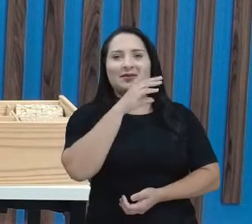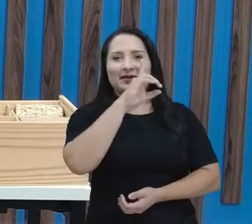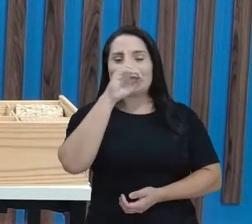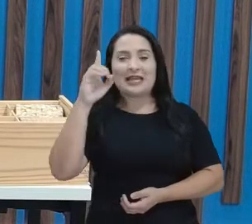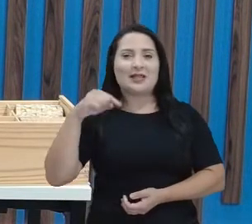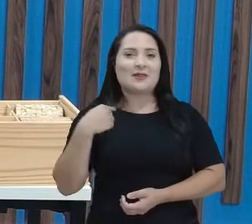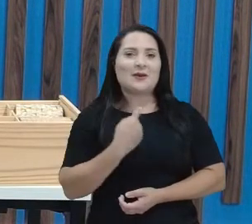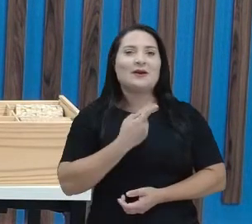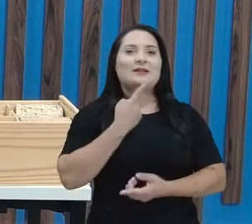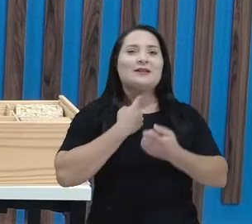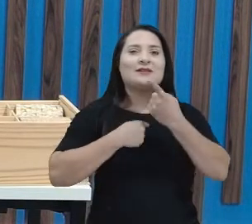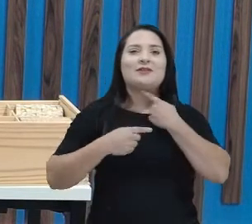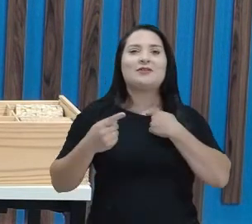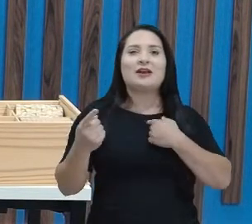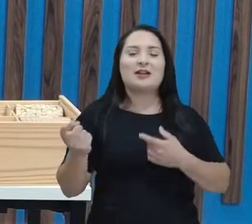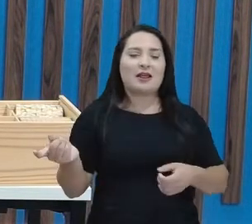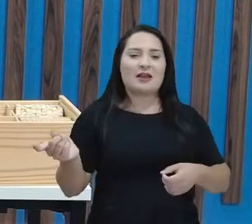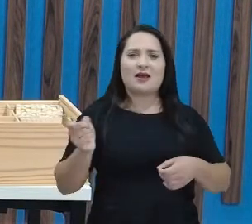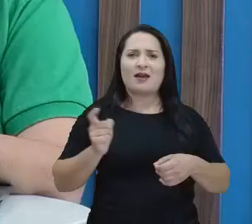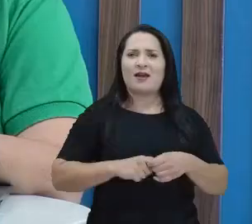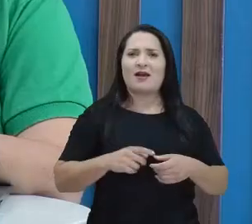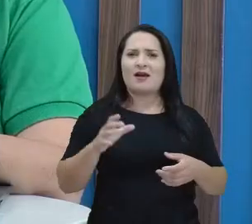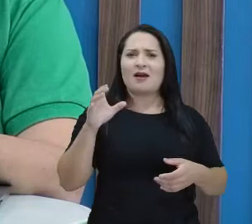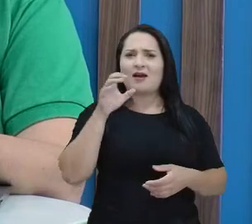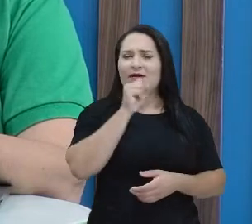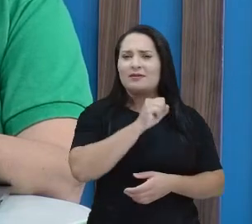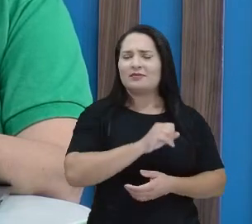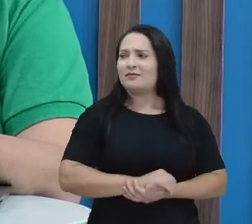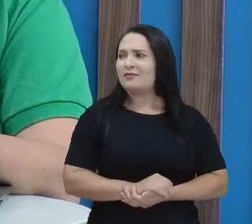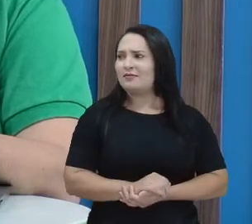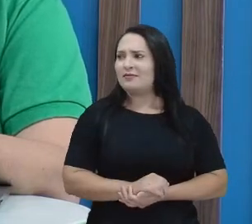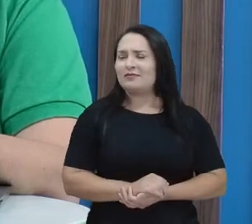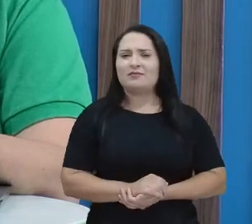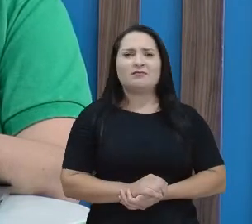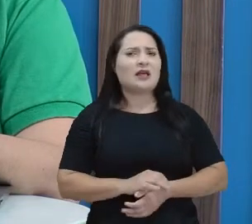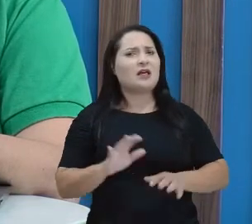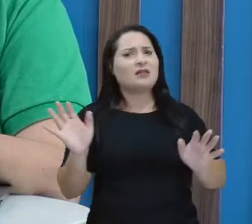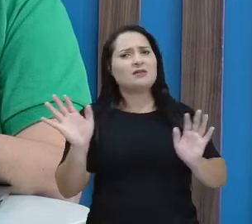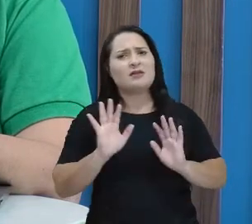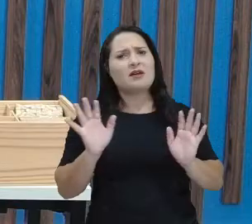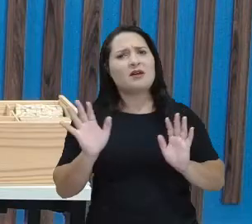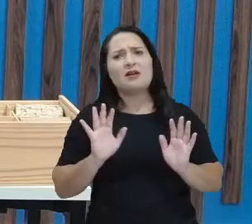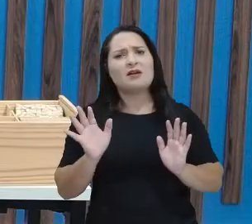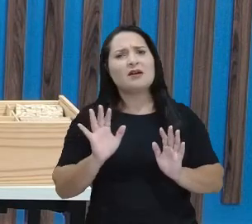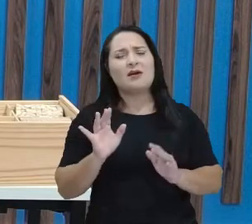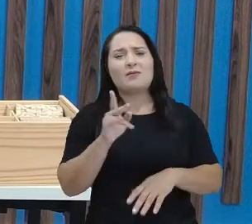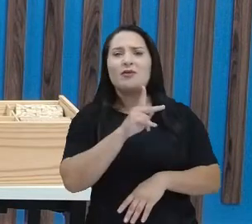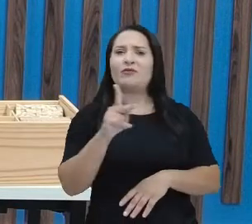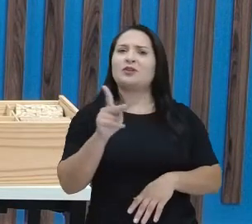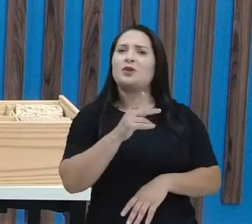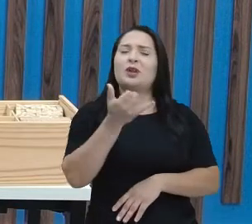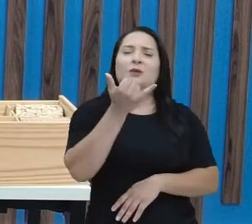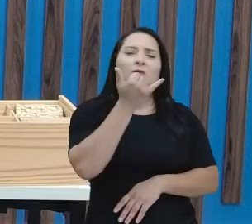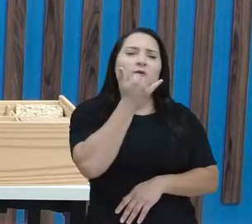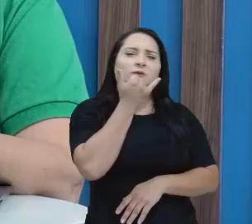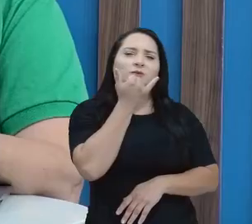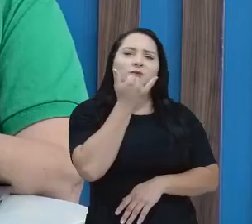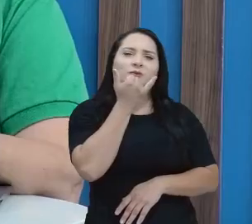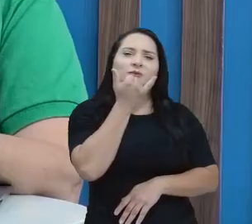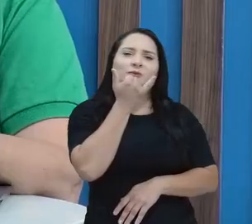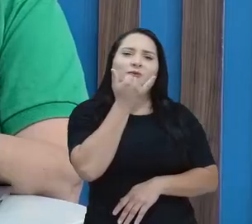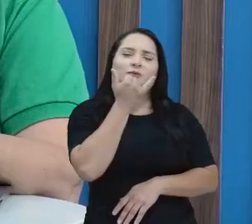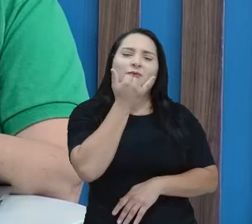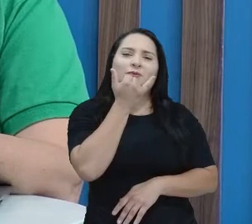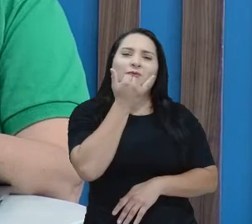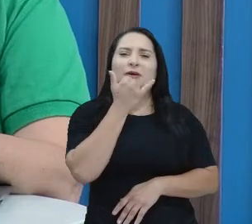breve possível. Estamos com saudade. Não, viu? Foi professor Esté, não? Foi Esté. Tem alguma aluna com o nome tem, Esté? Tem. Ah, Esté, uma xará. Opa,